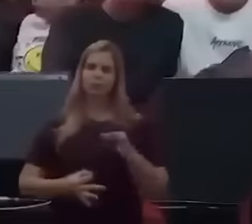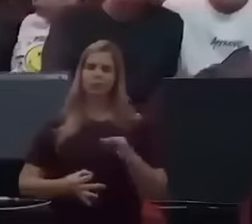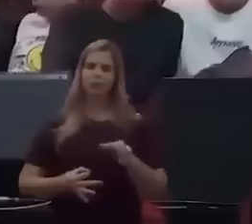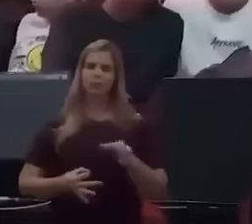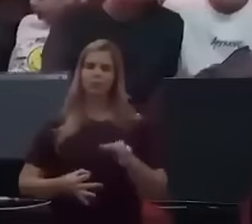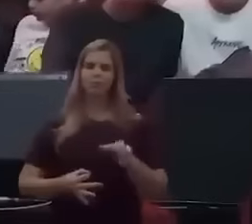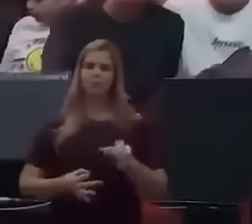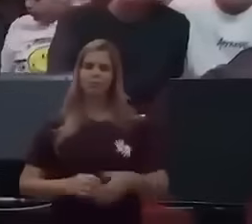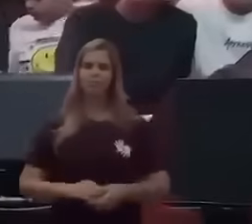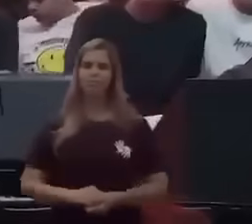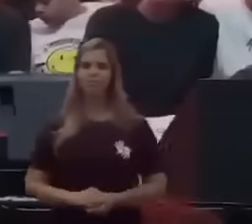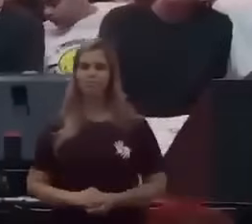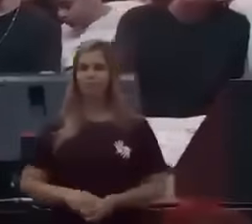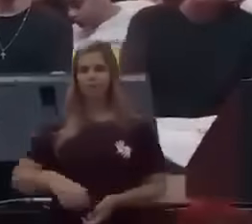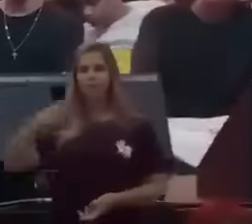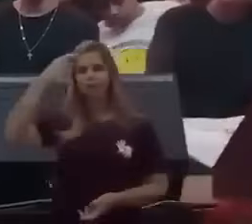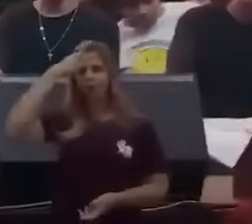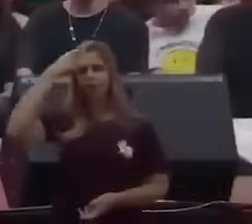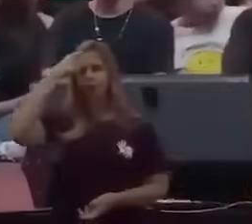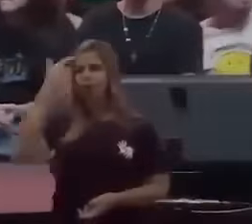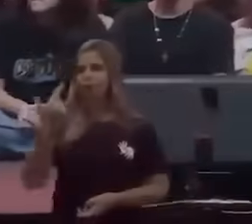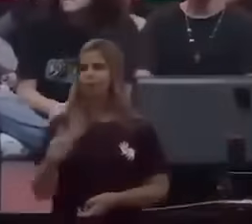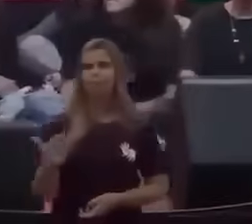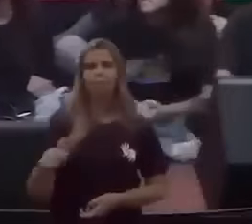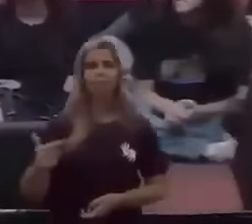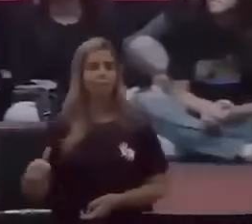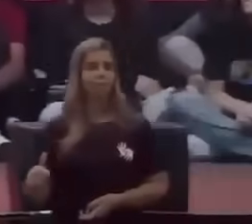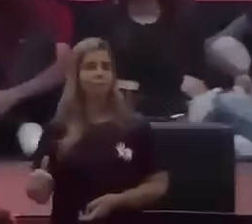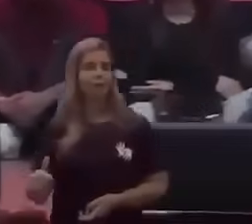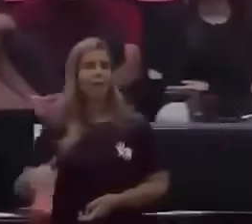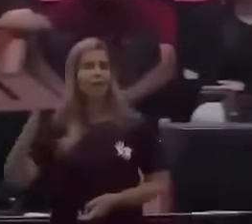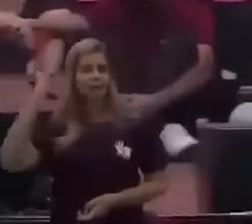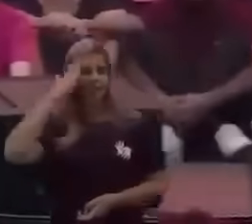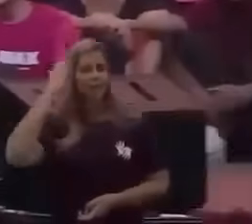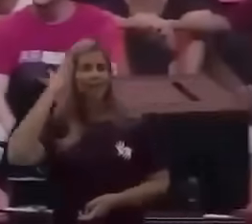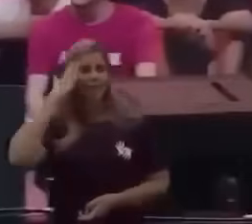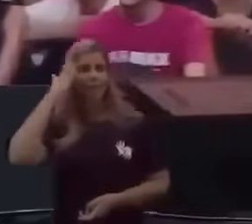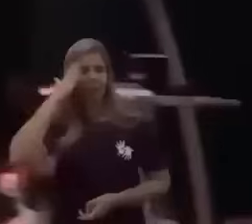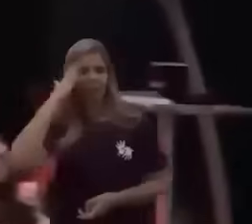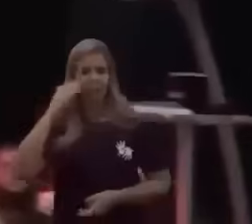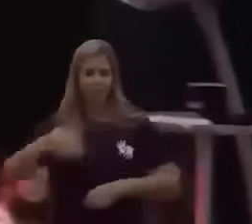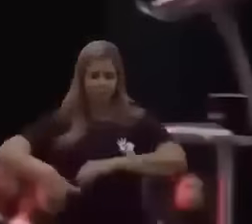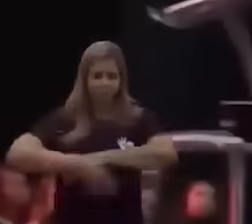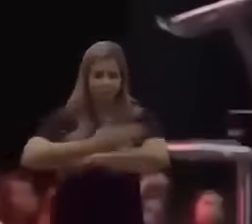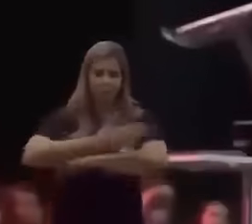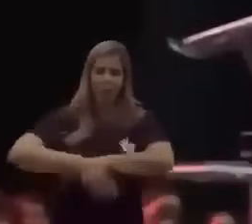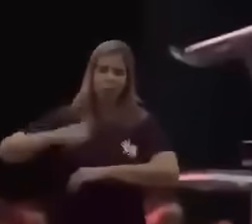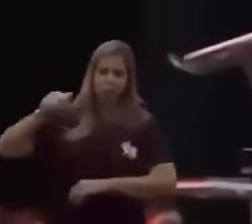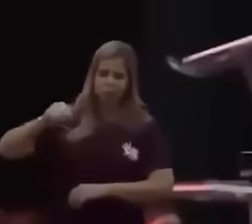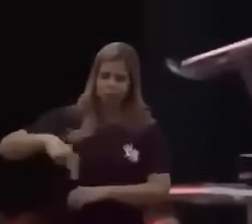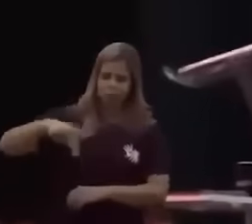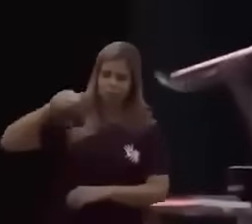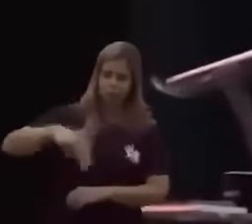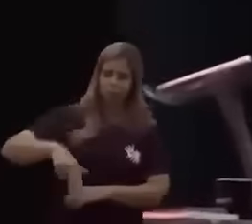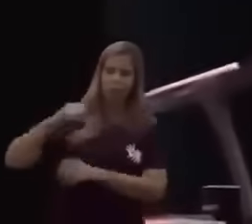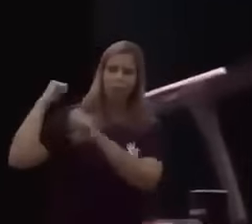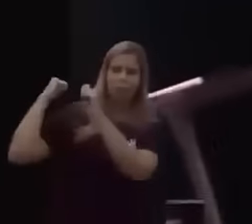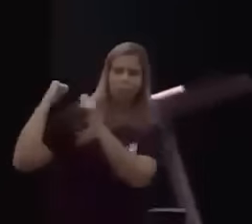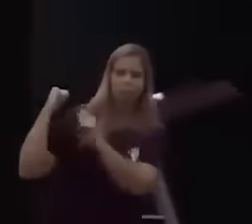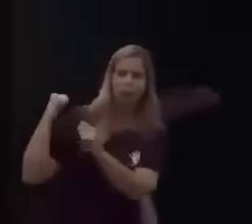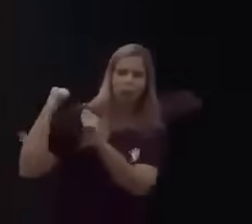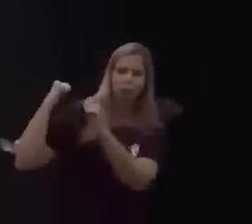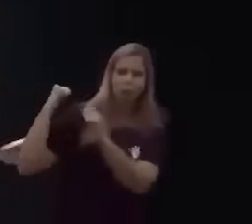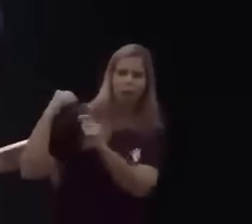consciente da sua inocência? Será que era certeza que carregaria pelas ruas apinhadas de Jerusalém, debaixo de